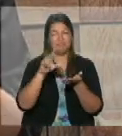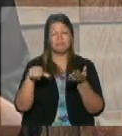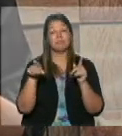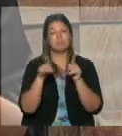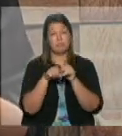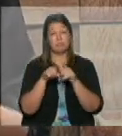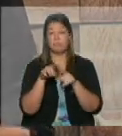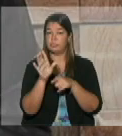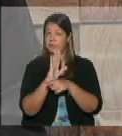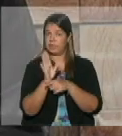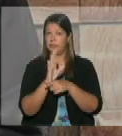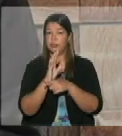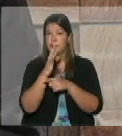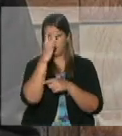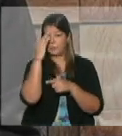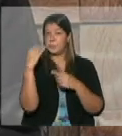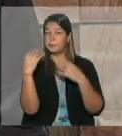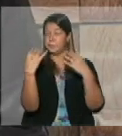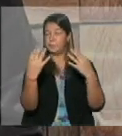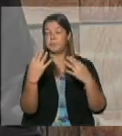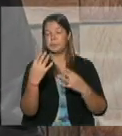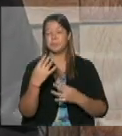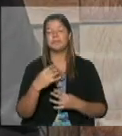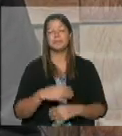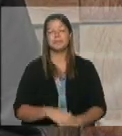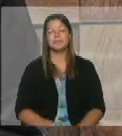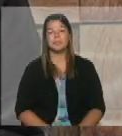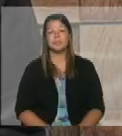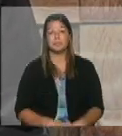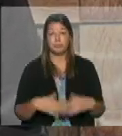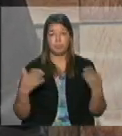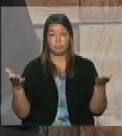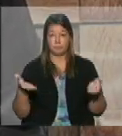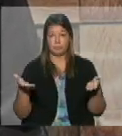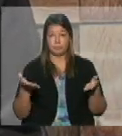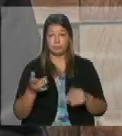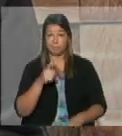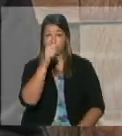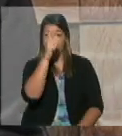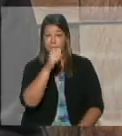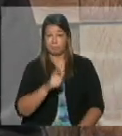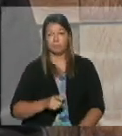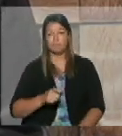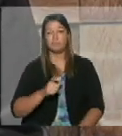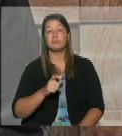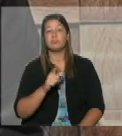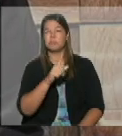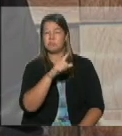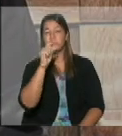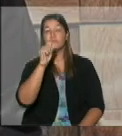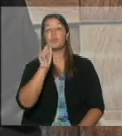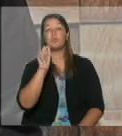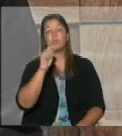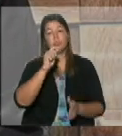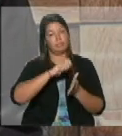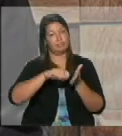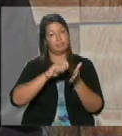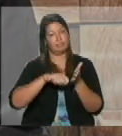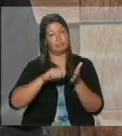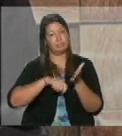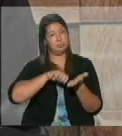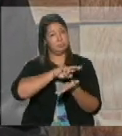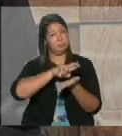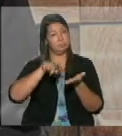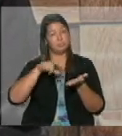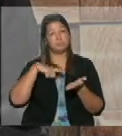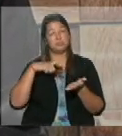filmes recomendados e reconhecidos internacionalmente. Atualmente figura entre os mais destacados escritores, com